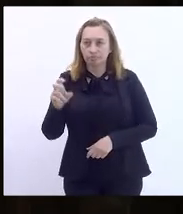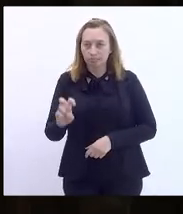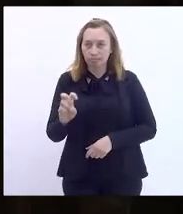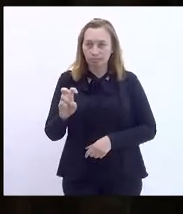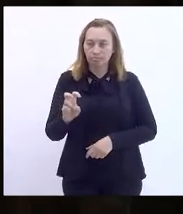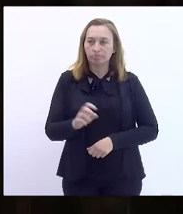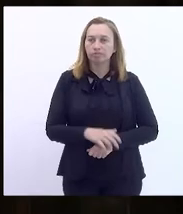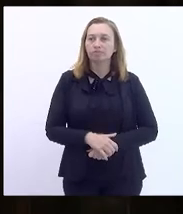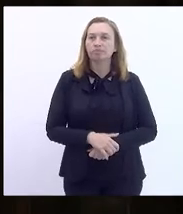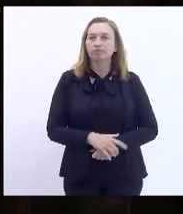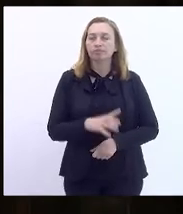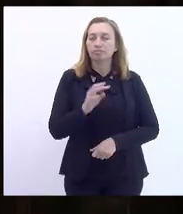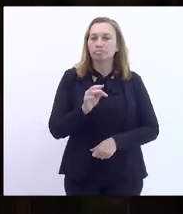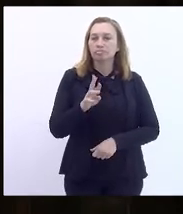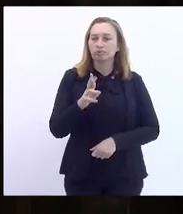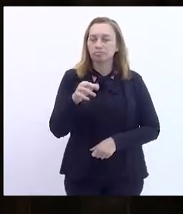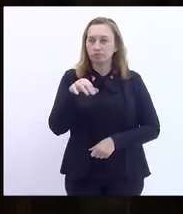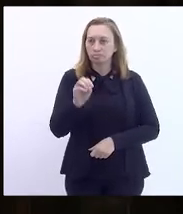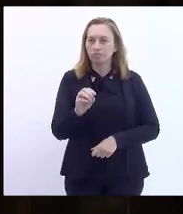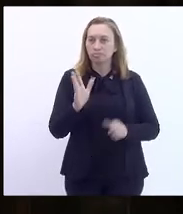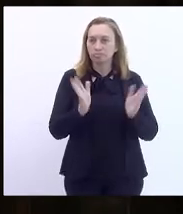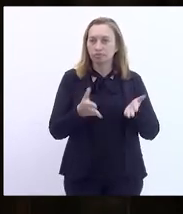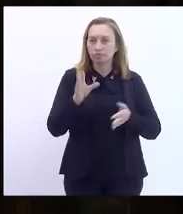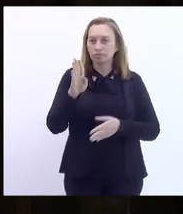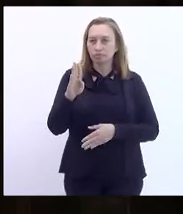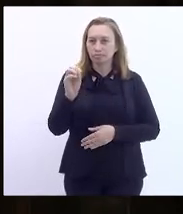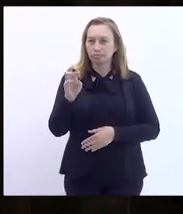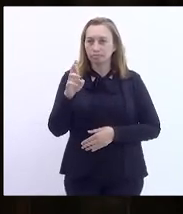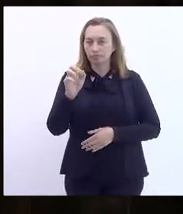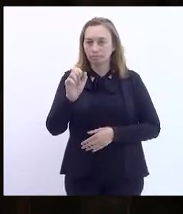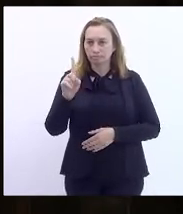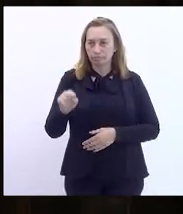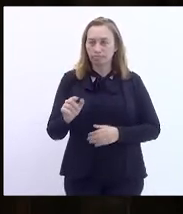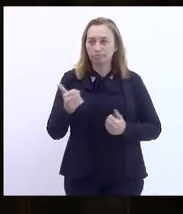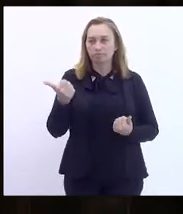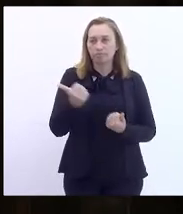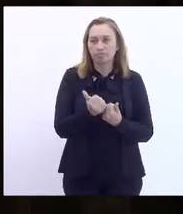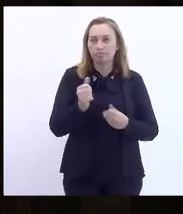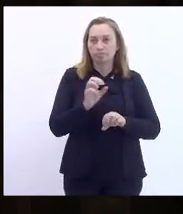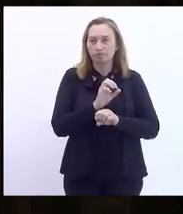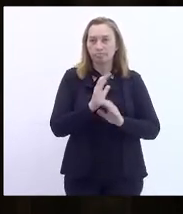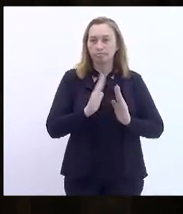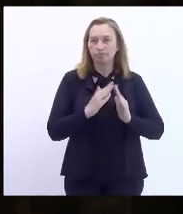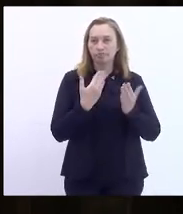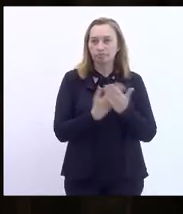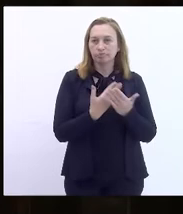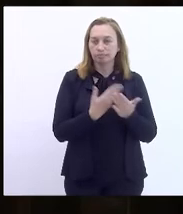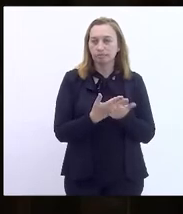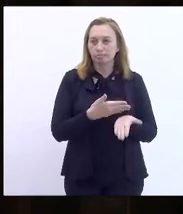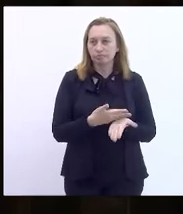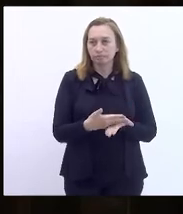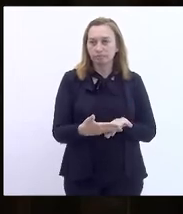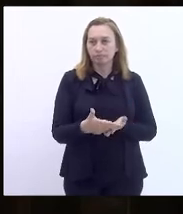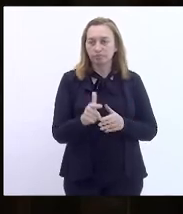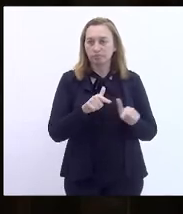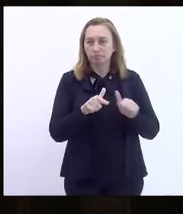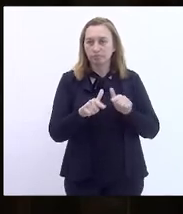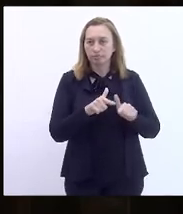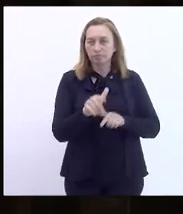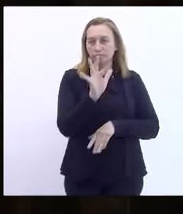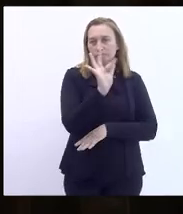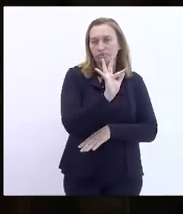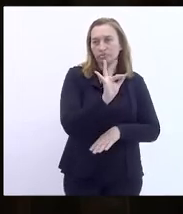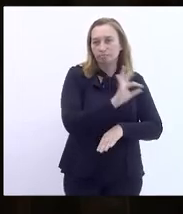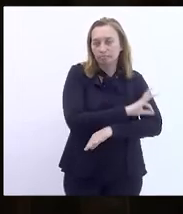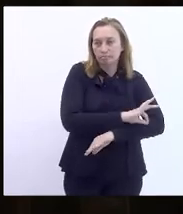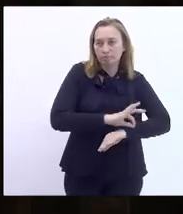pensamento no Turano e agora no Borel Quem trabalho de apoio escolar na aqui no no começar a que ele trabalhava com física e